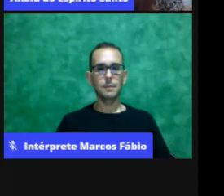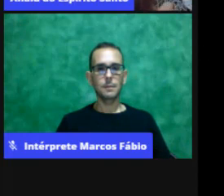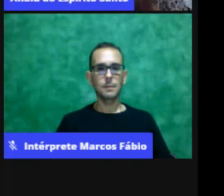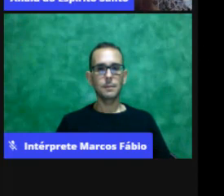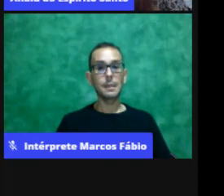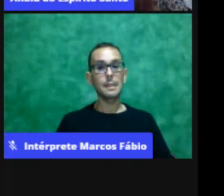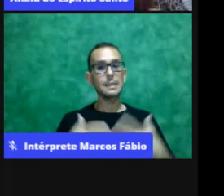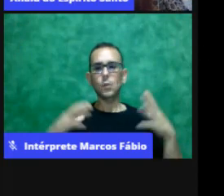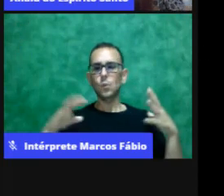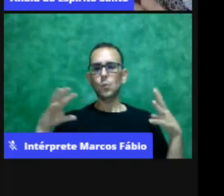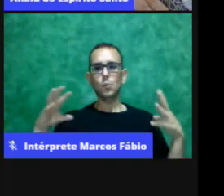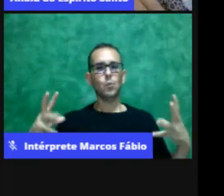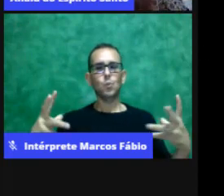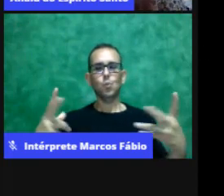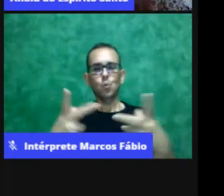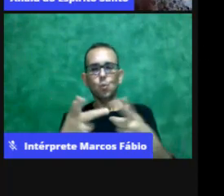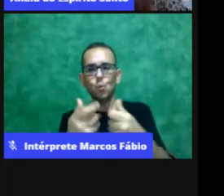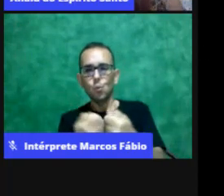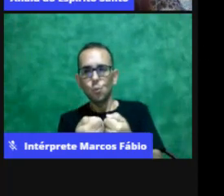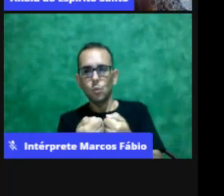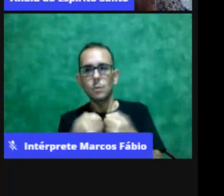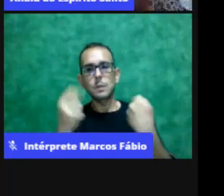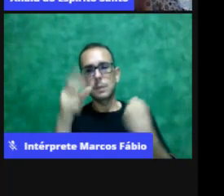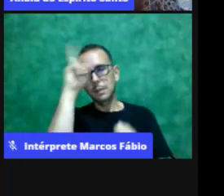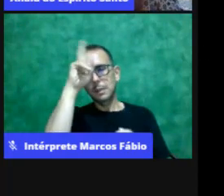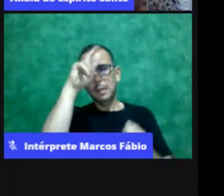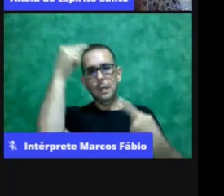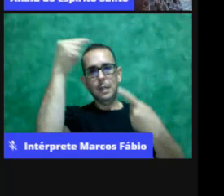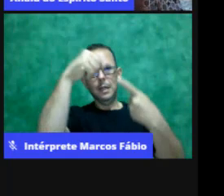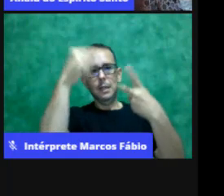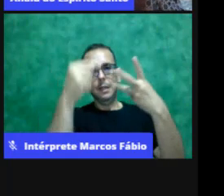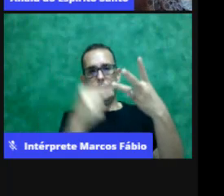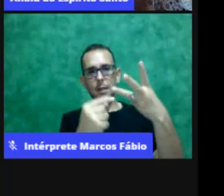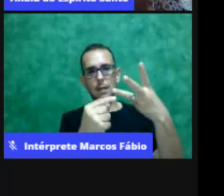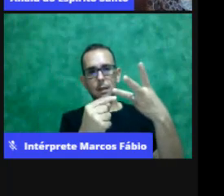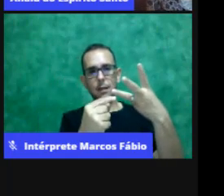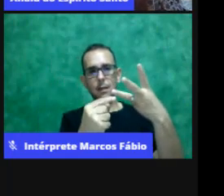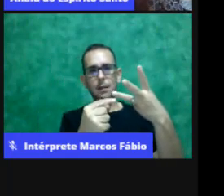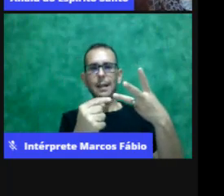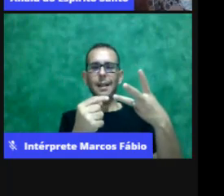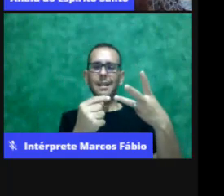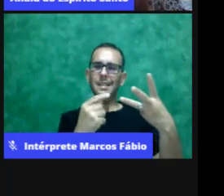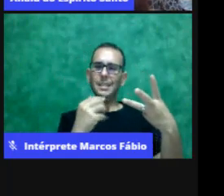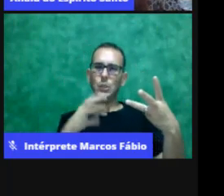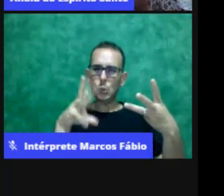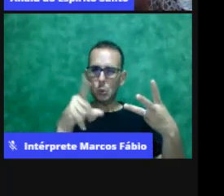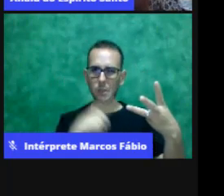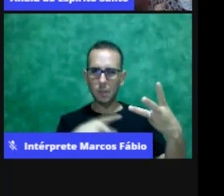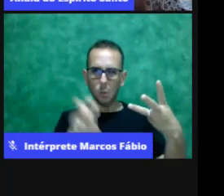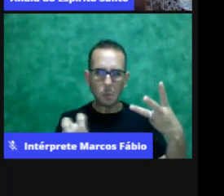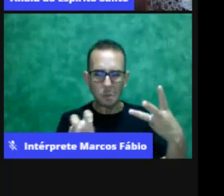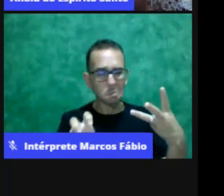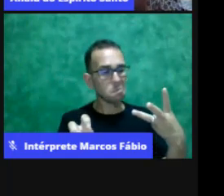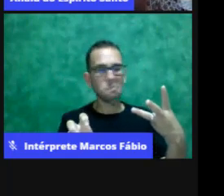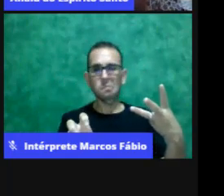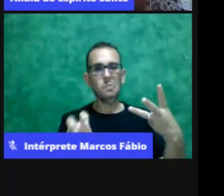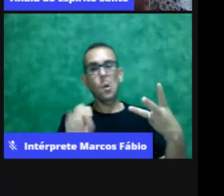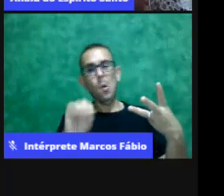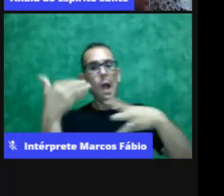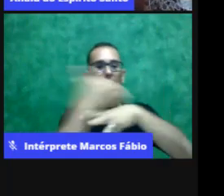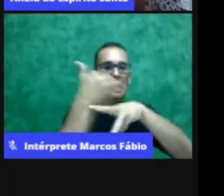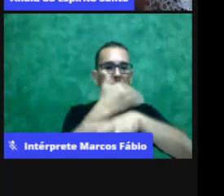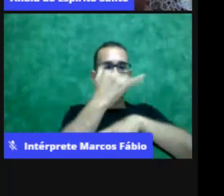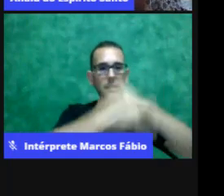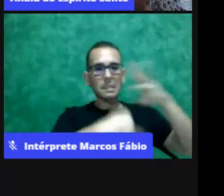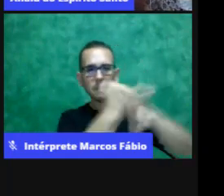Nem todos, a gente tem que lembrar de 3 pontos, que nem todos têm computadores ou até mesmo acesso à internet